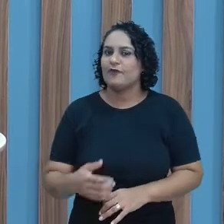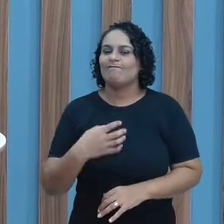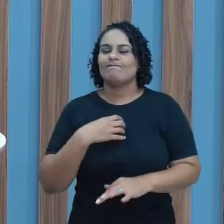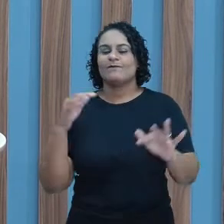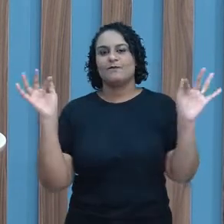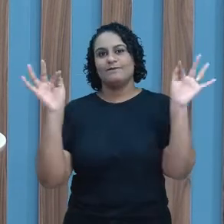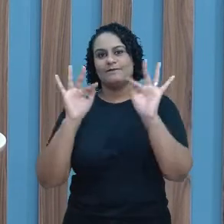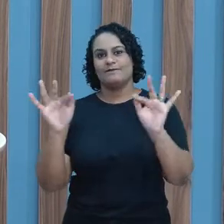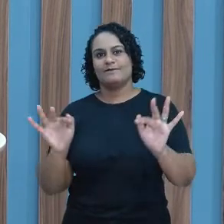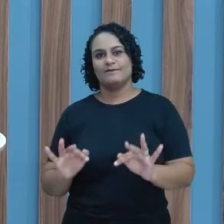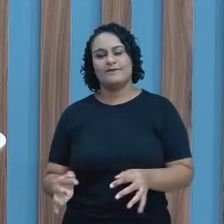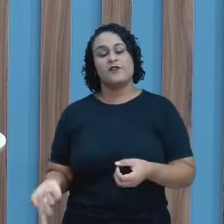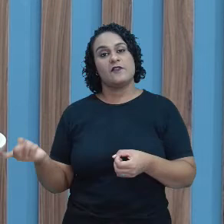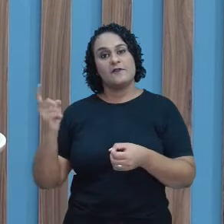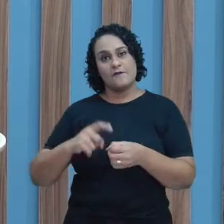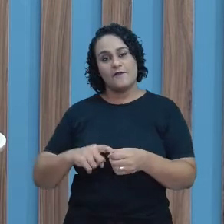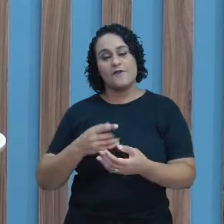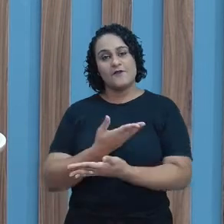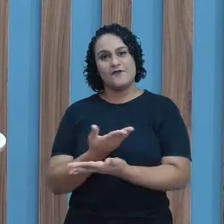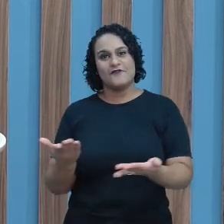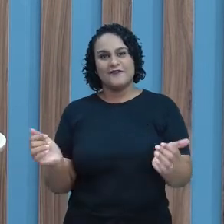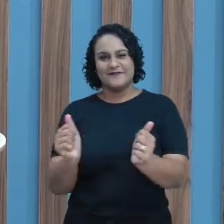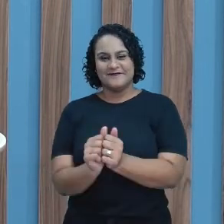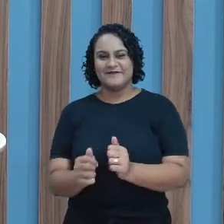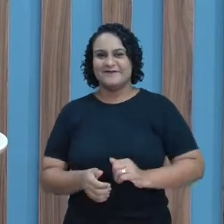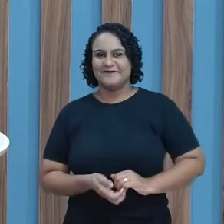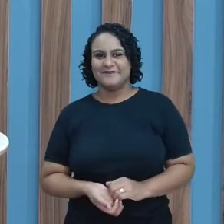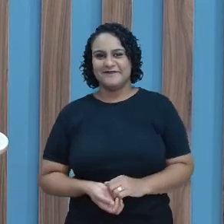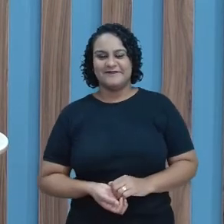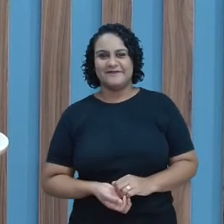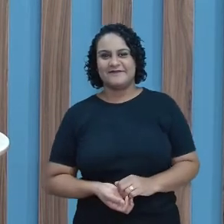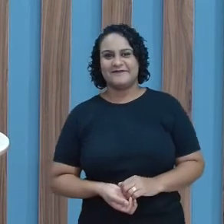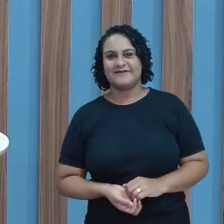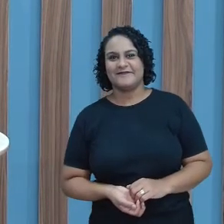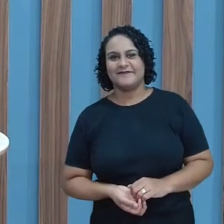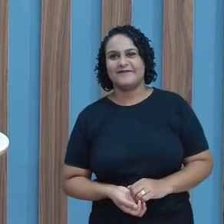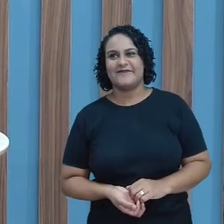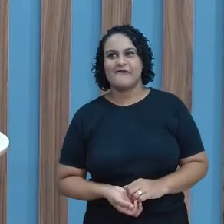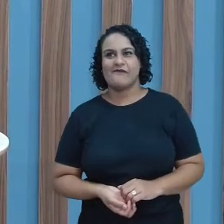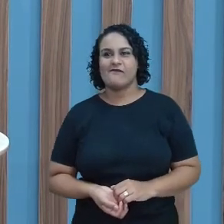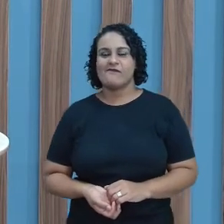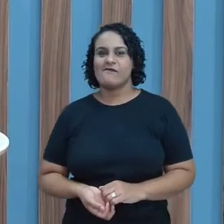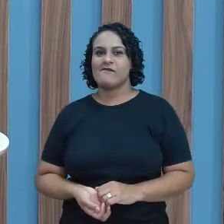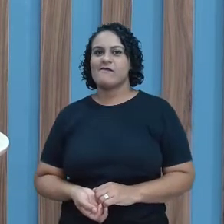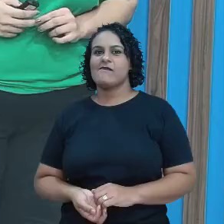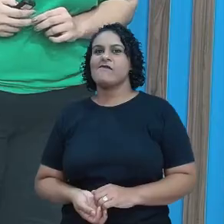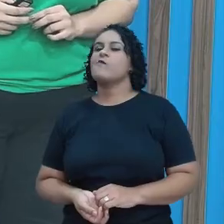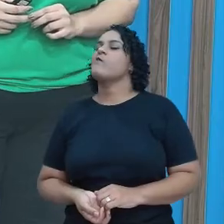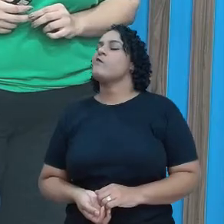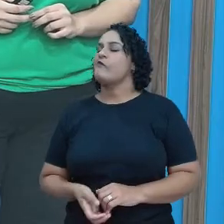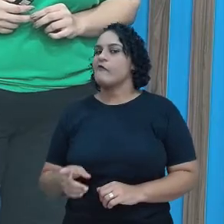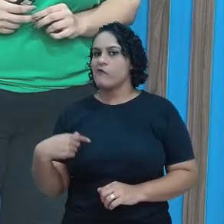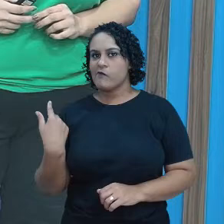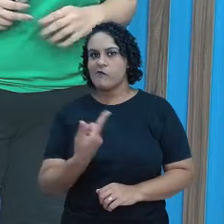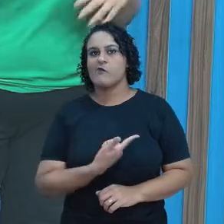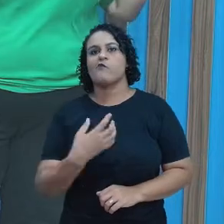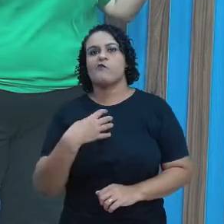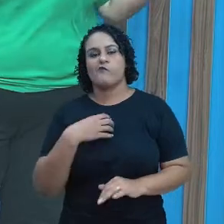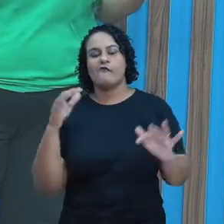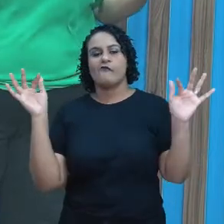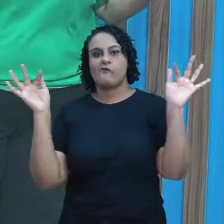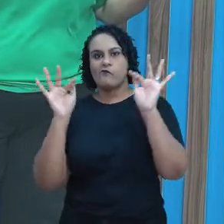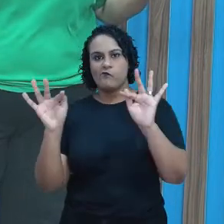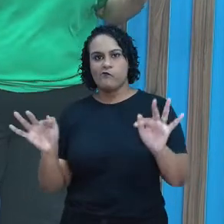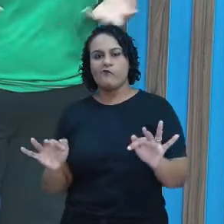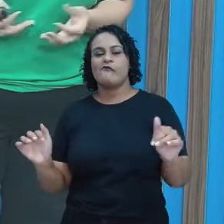felizes por estar aqui de volta com vocês. Joia, professora. E nós estamos aqui também muito felizes, né, de estarmos